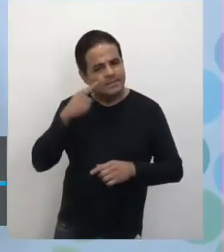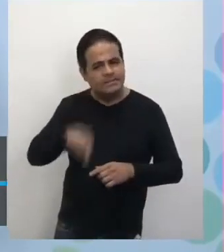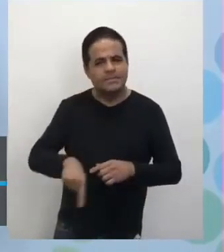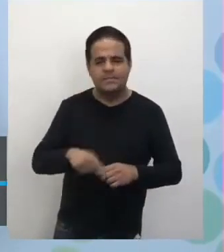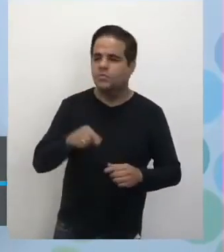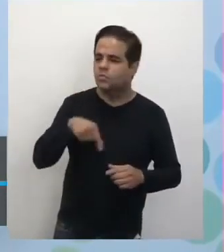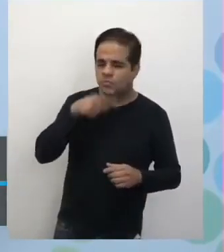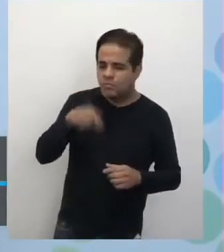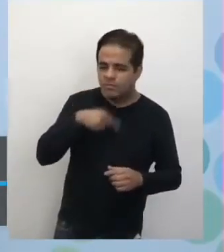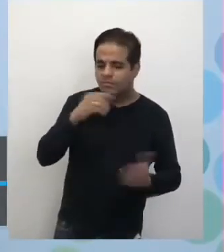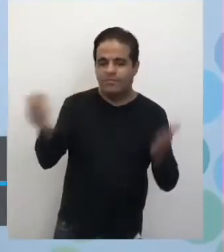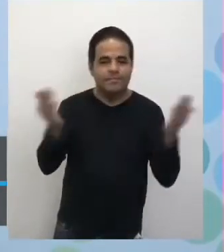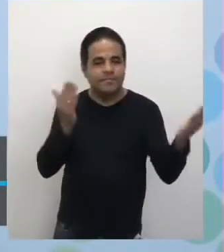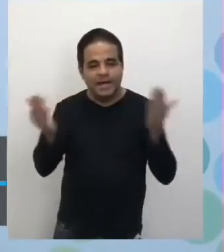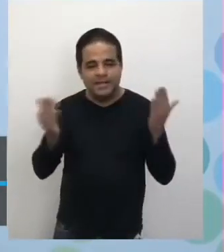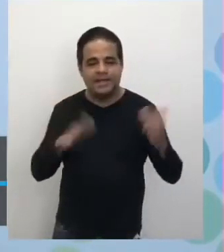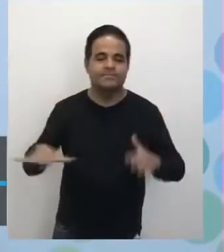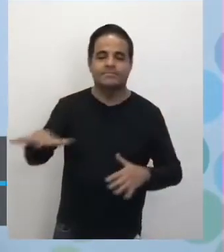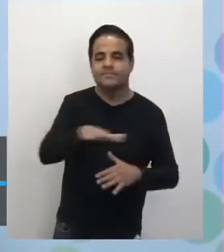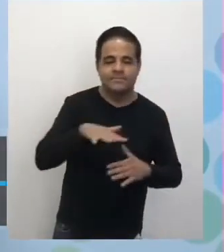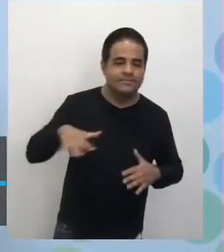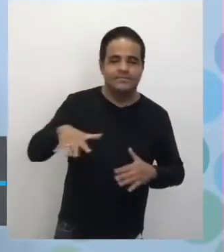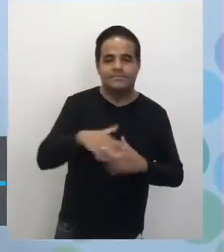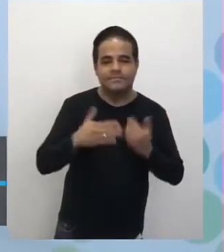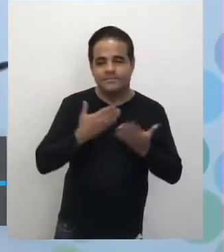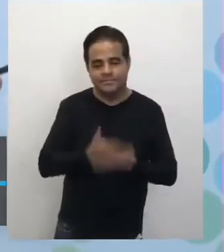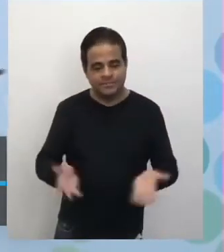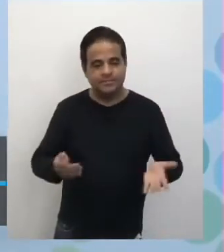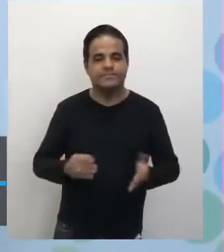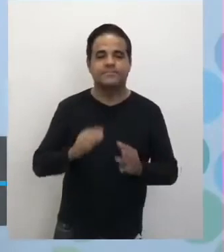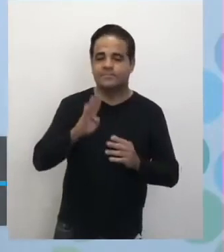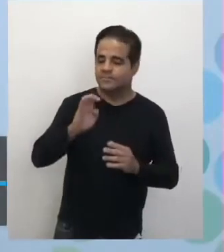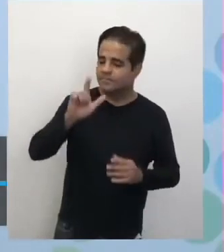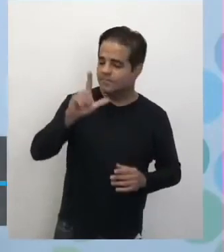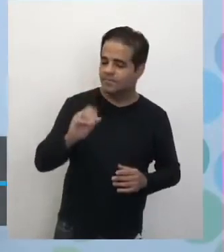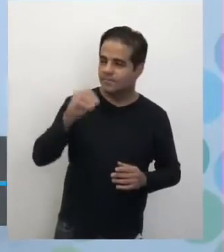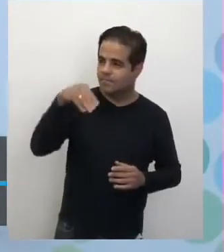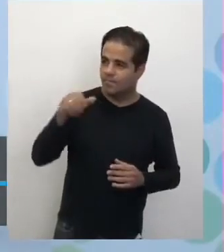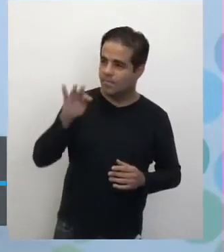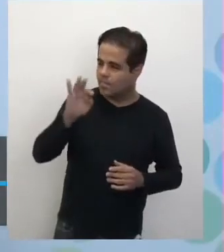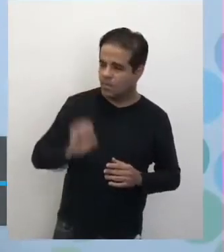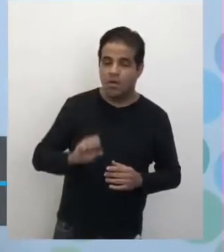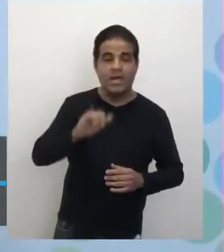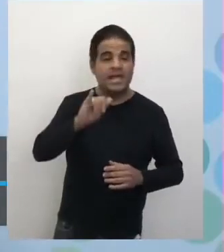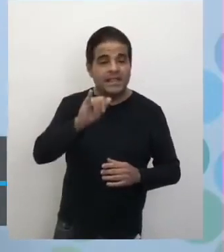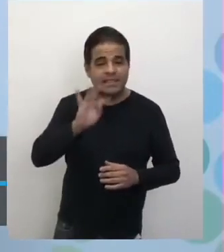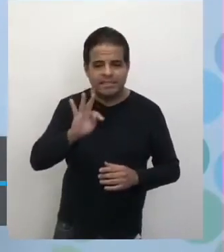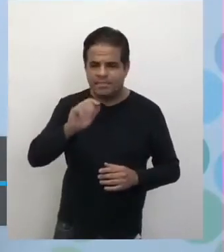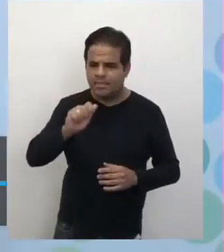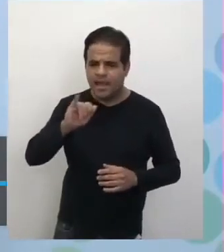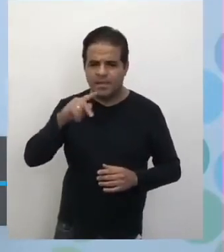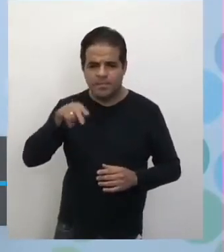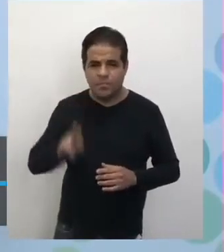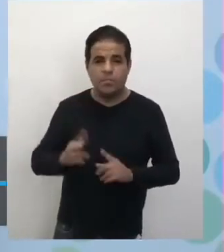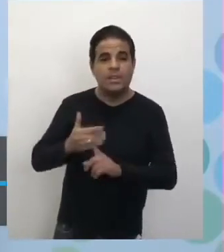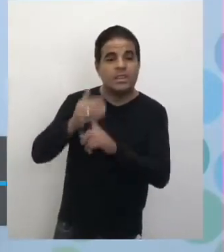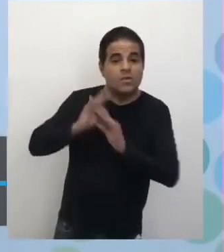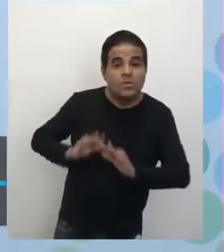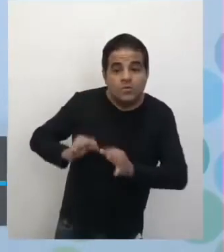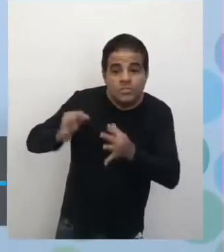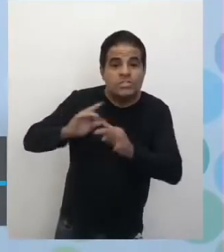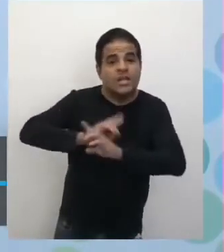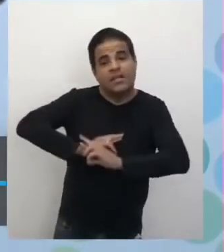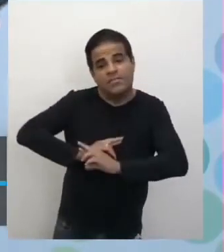para comparar a questão de Itaipu e de Belo Monte pelas épocas, né? Quando o Itaipu foi construído, a tecnologia era uma outra, então por isso